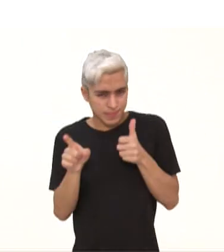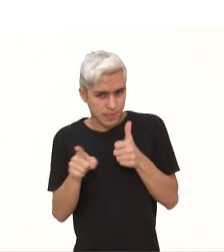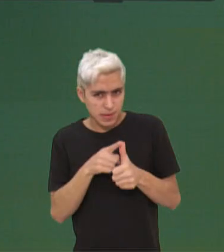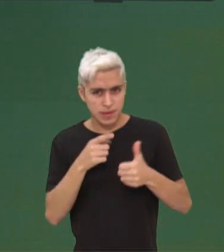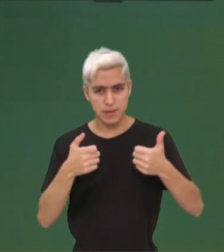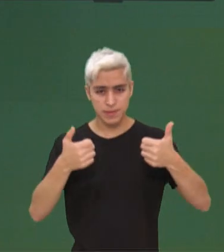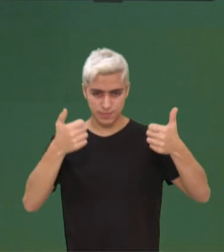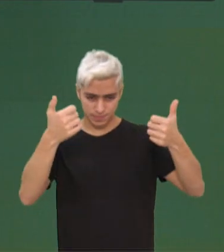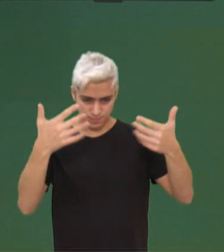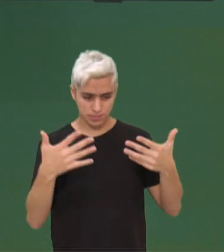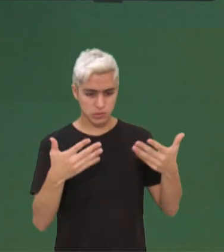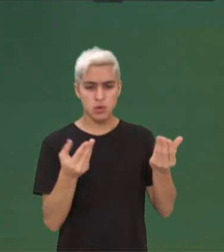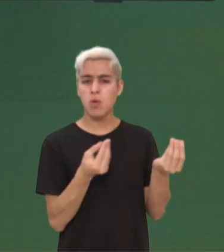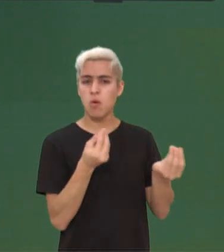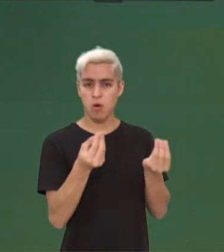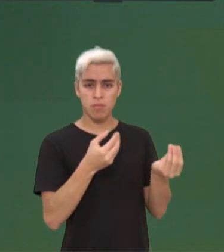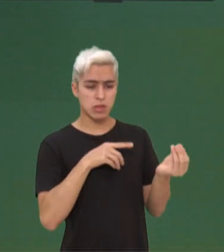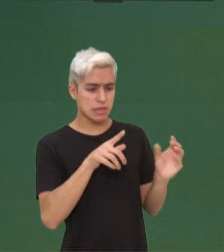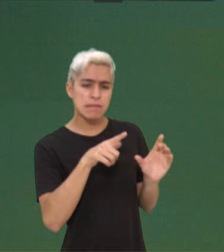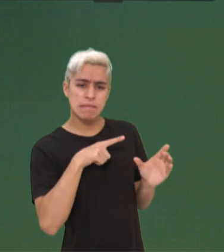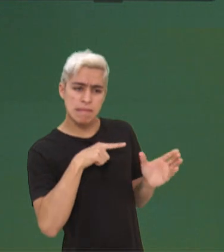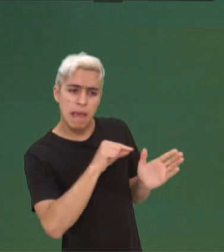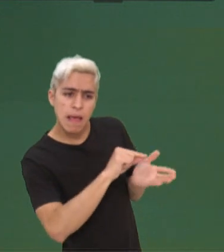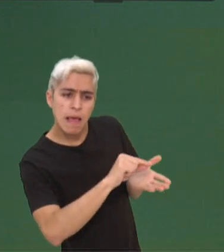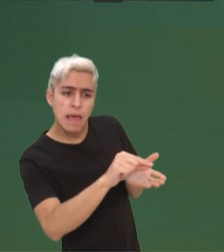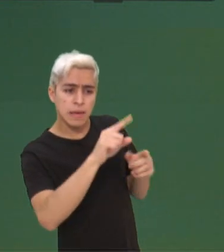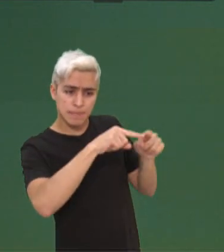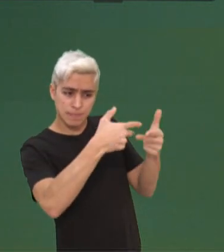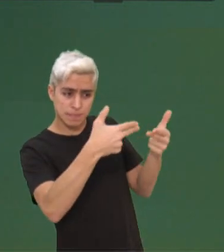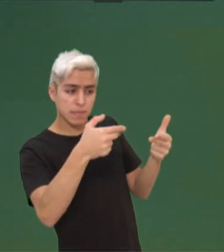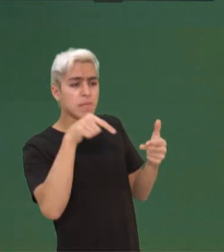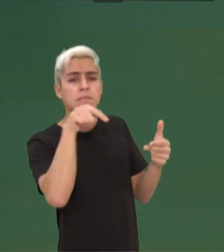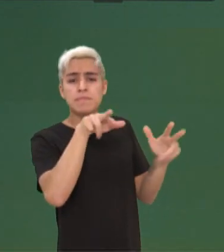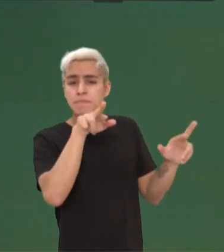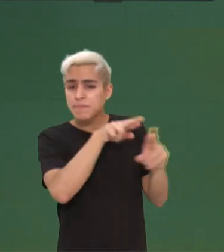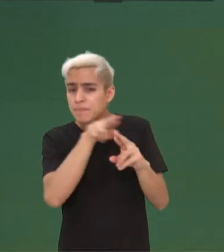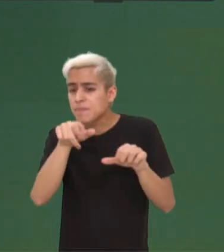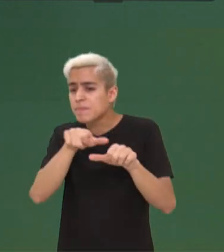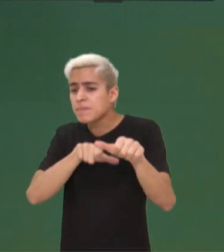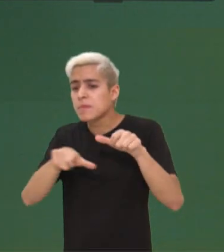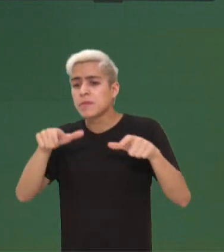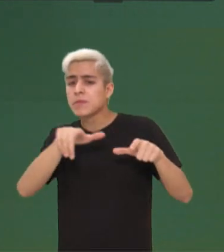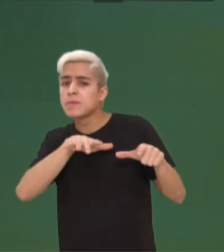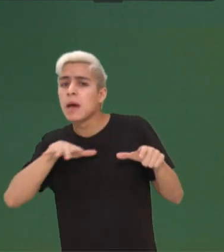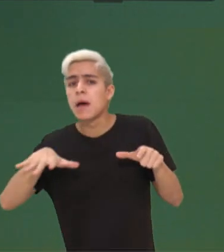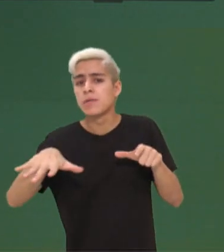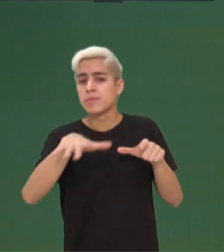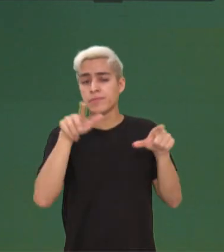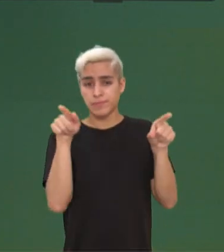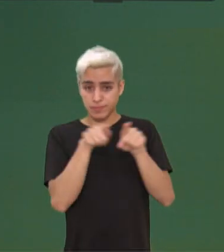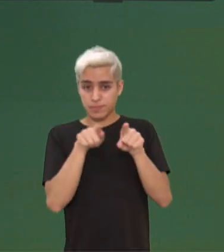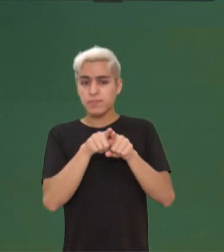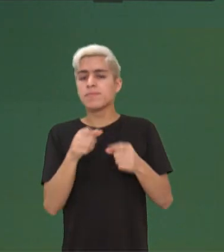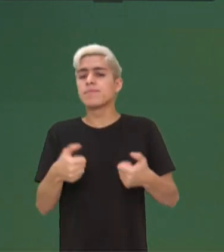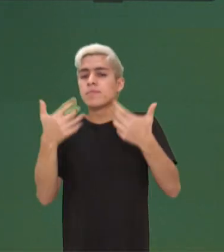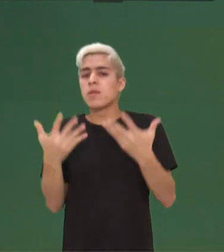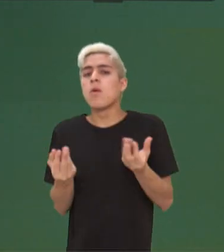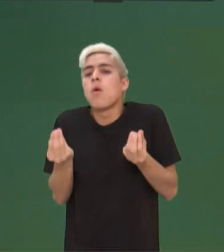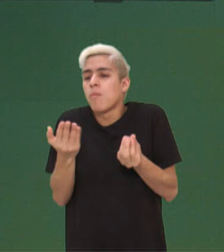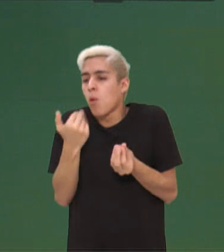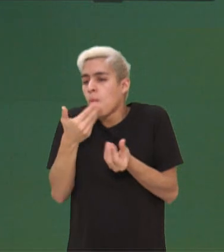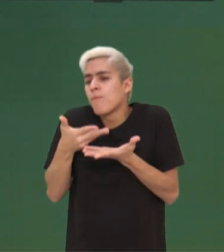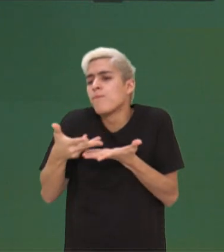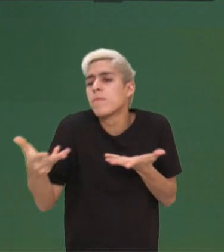pouquinho dessa disponibilidade de matéria-prima, qual é a relação dela com as modificações do espaço geográfico e depois dos recursos